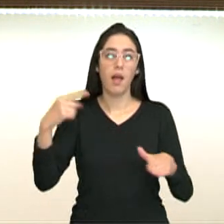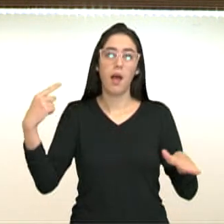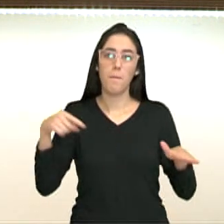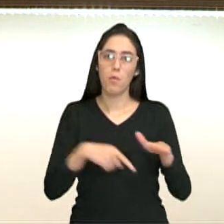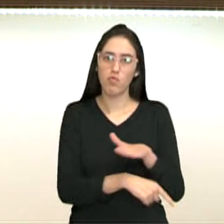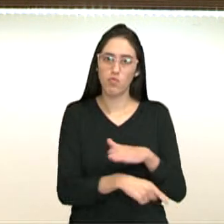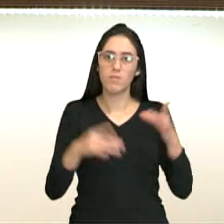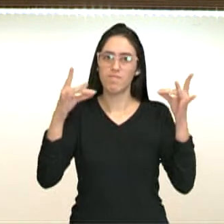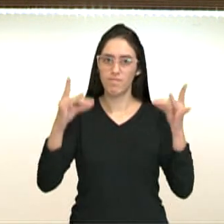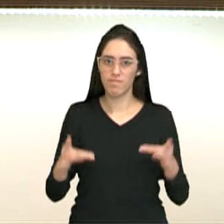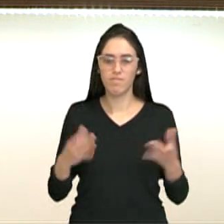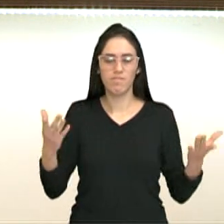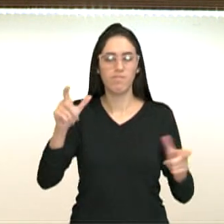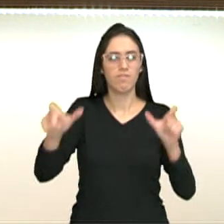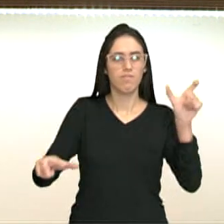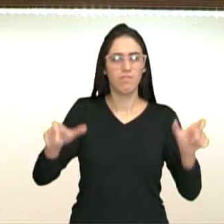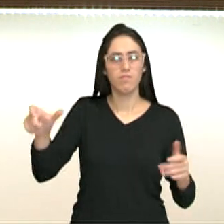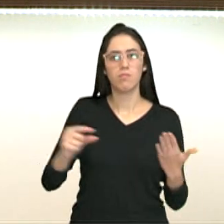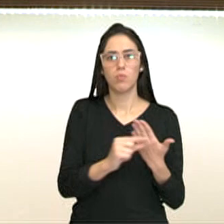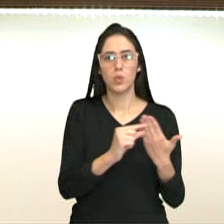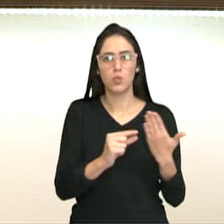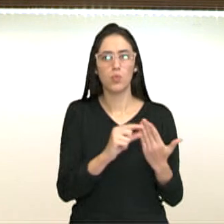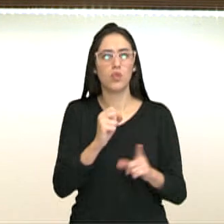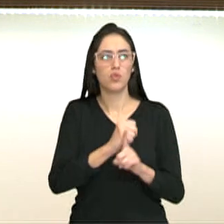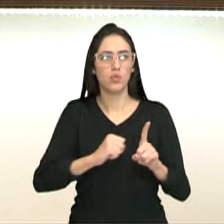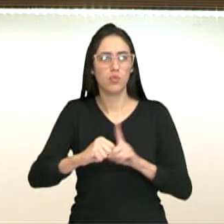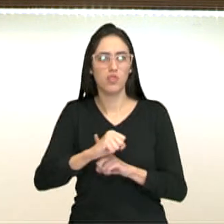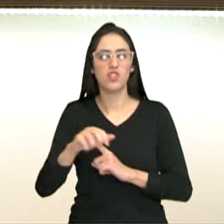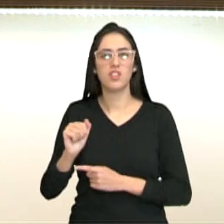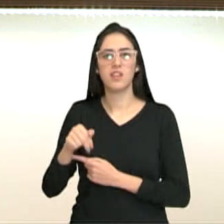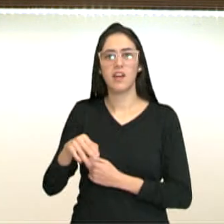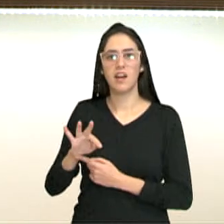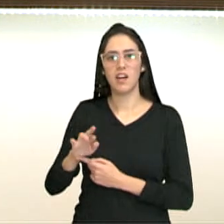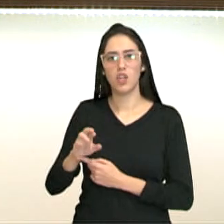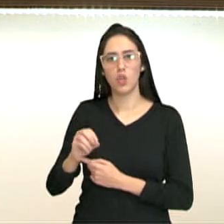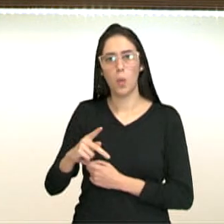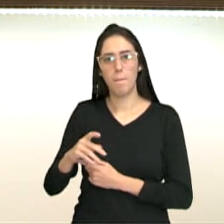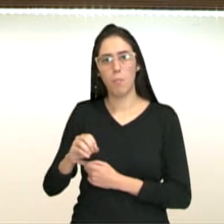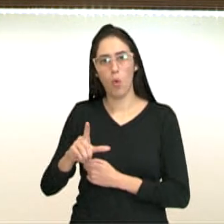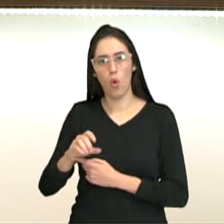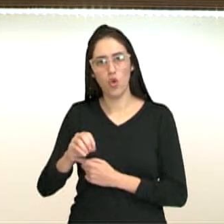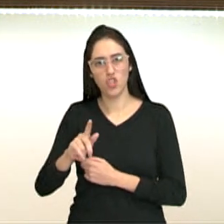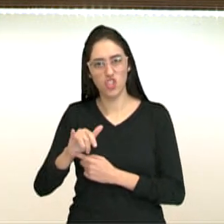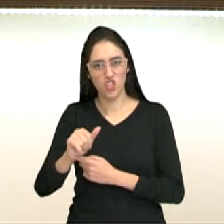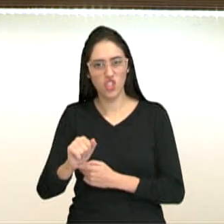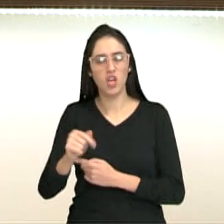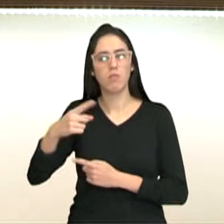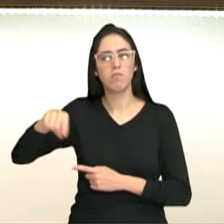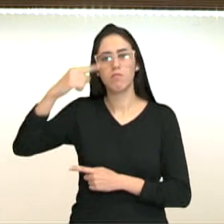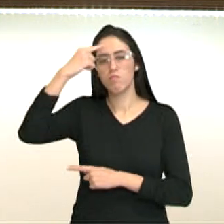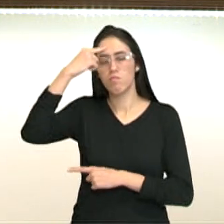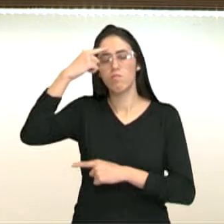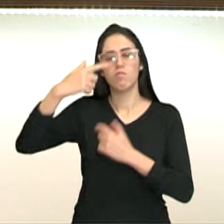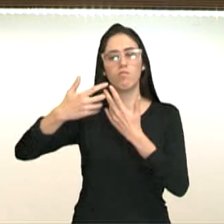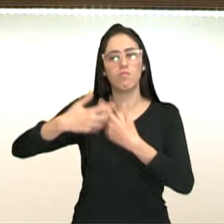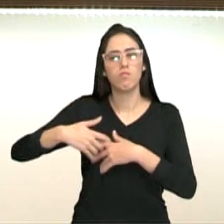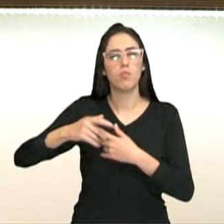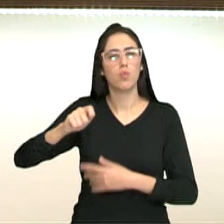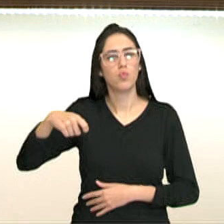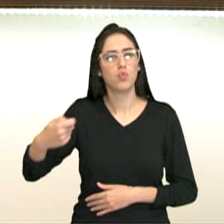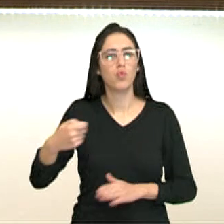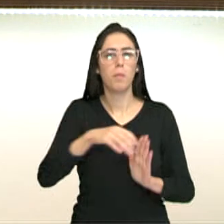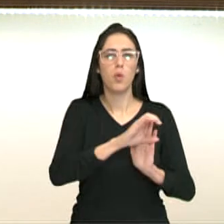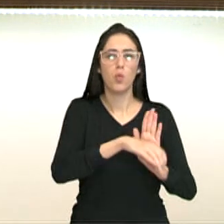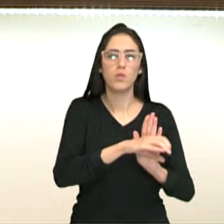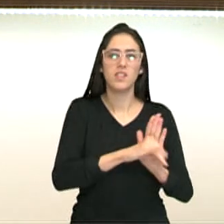aprofundamento, então como os autores da sociologia, da antropologia pensaram essa questão e discutiram também os conceitos relacionados